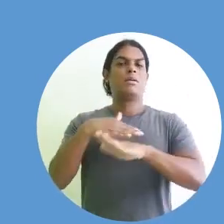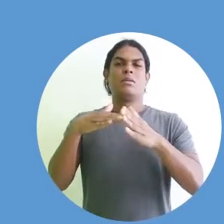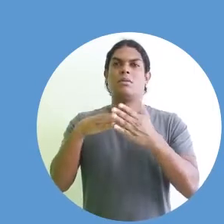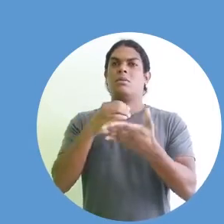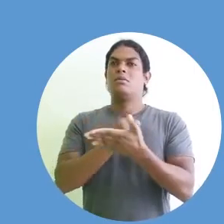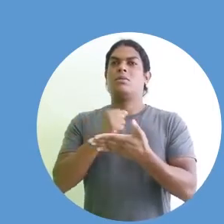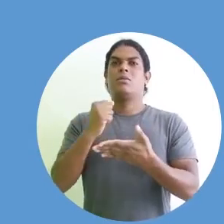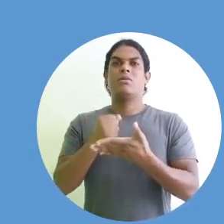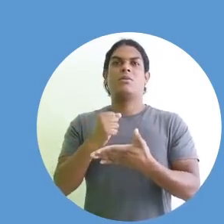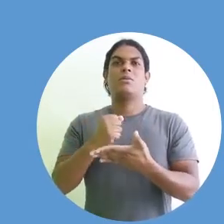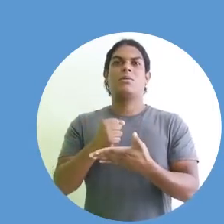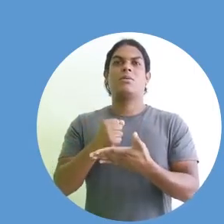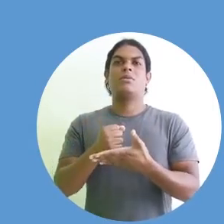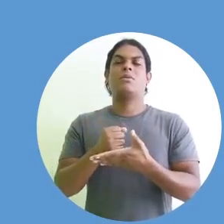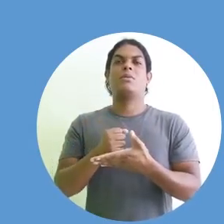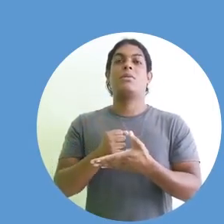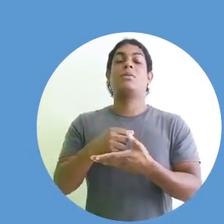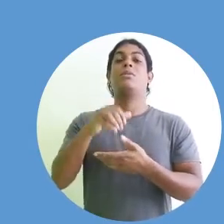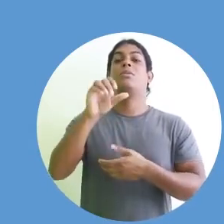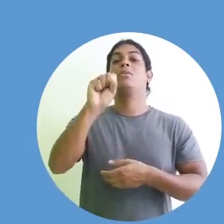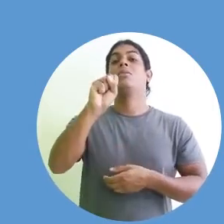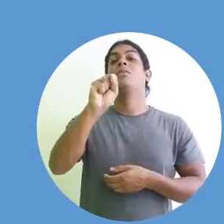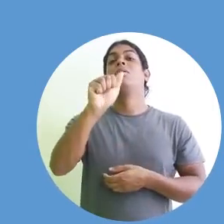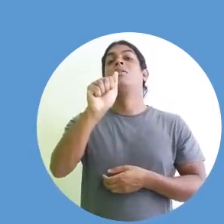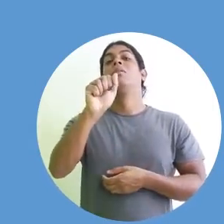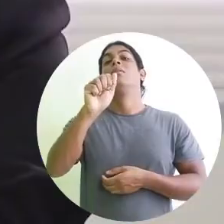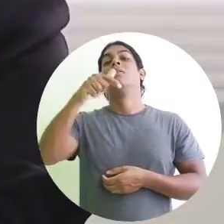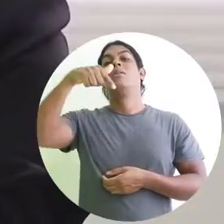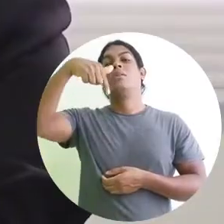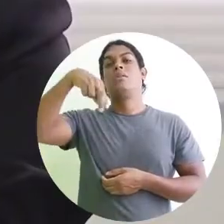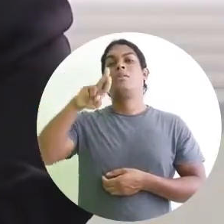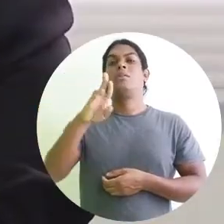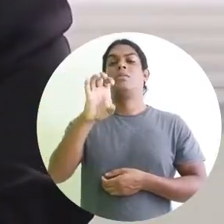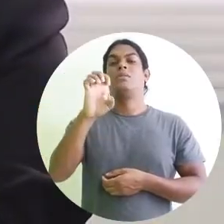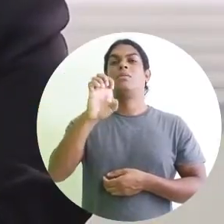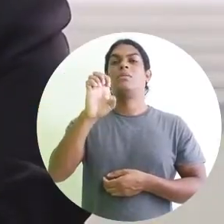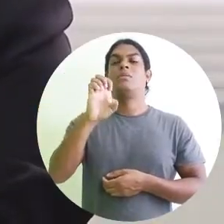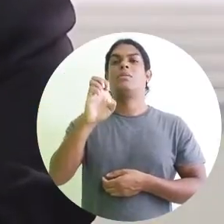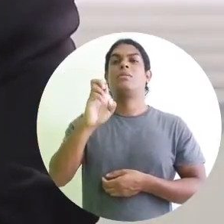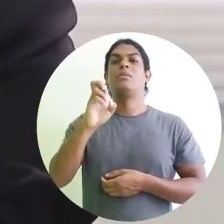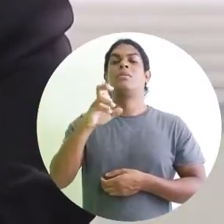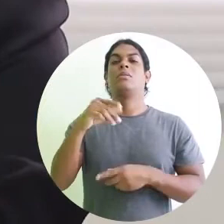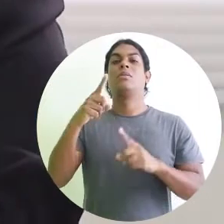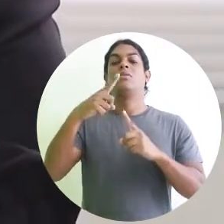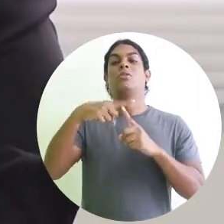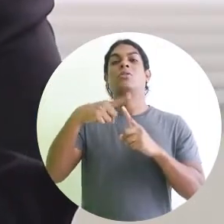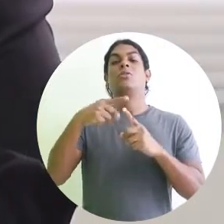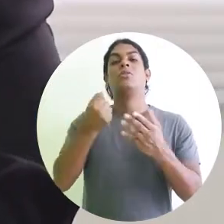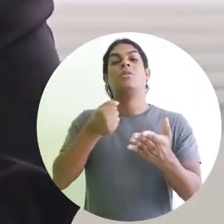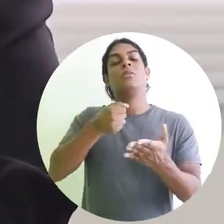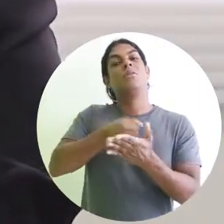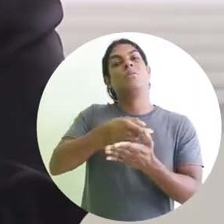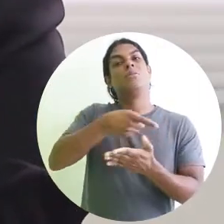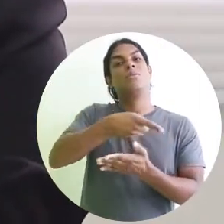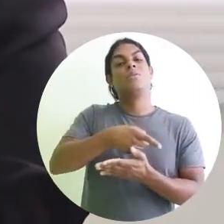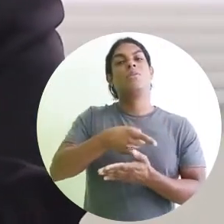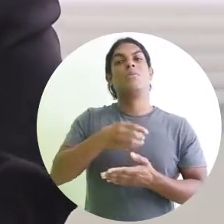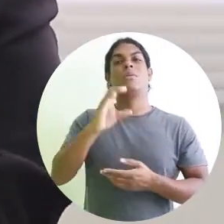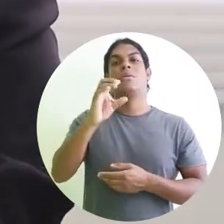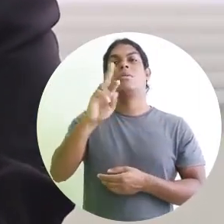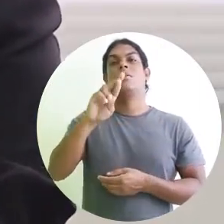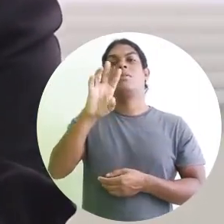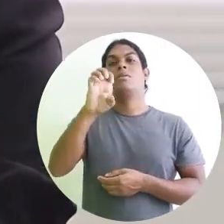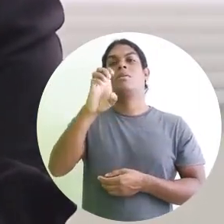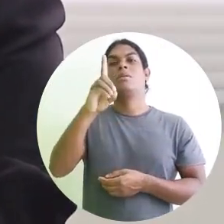e um saque, ou seja, uma operação de compra, um crédito que ele tem a receber, então, para um determinado importador em